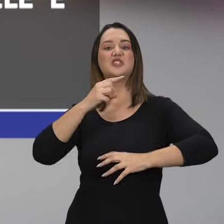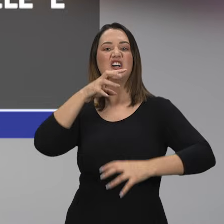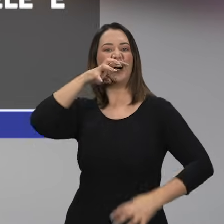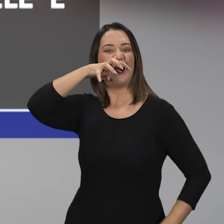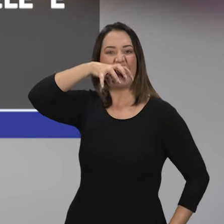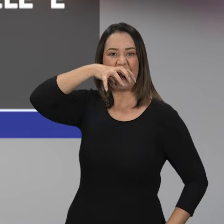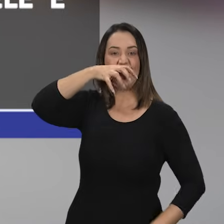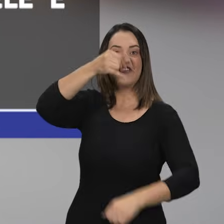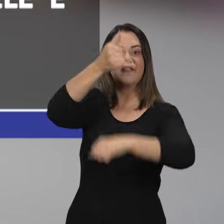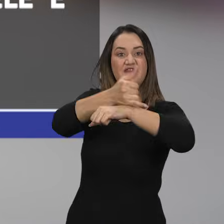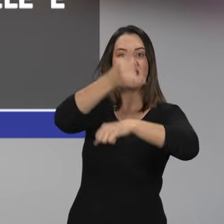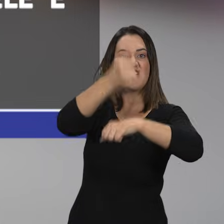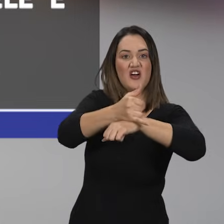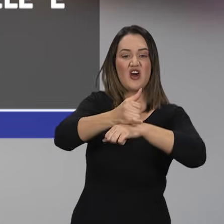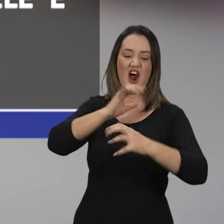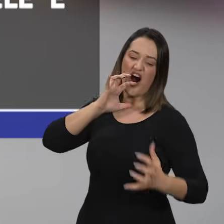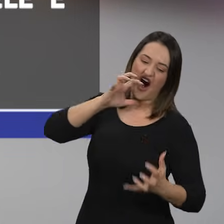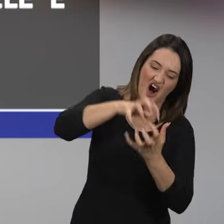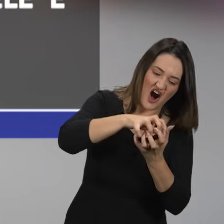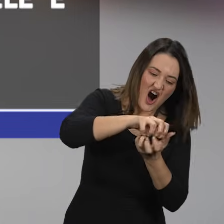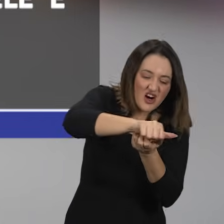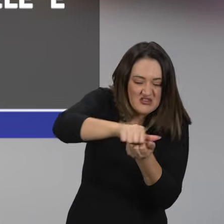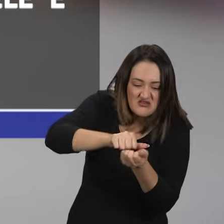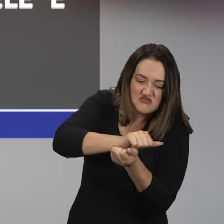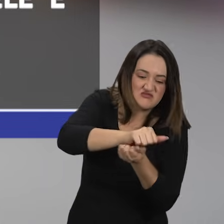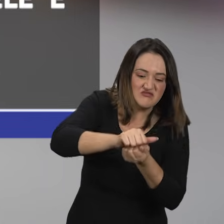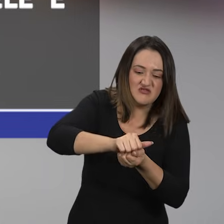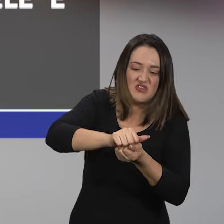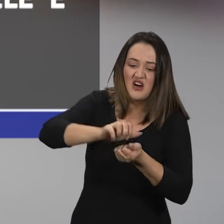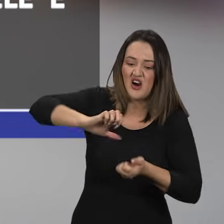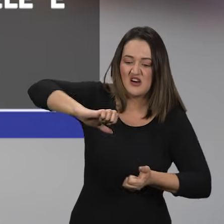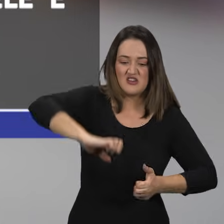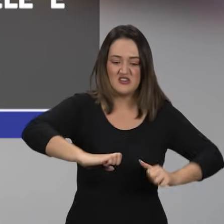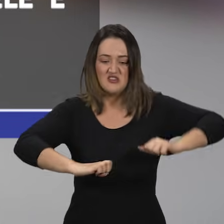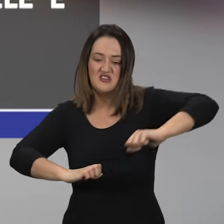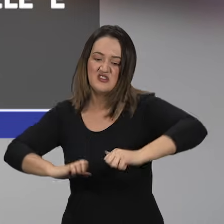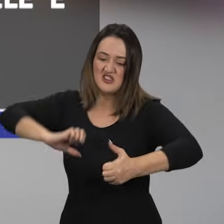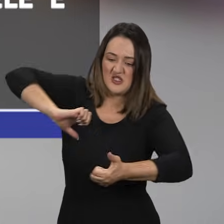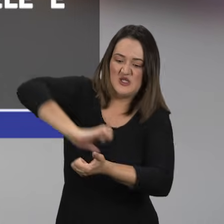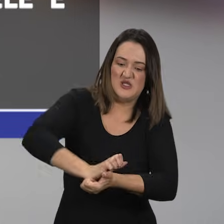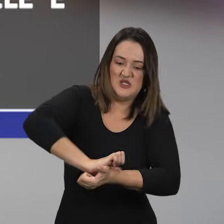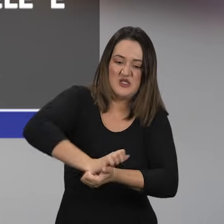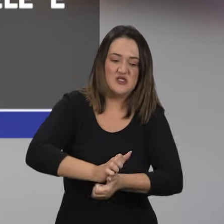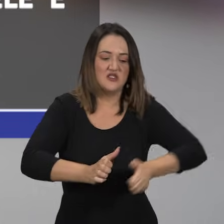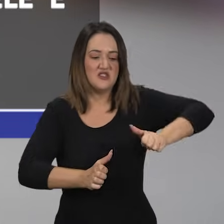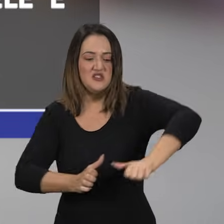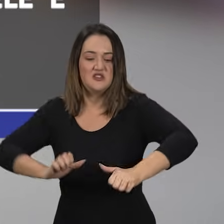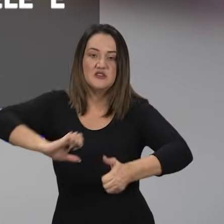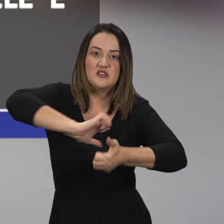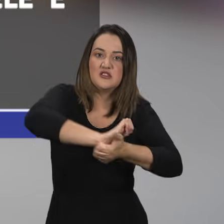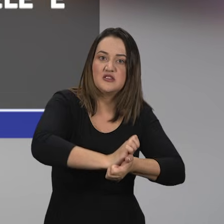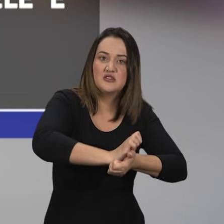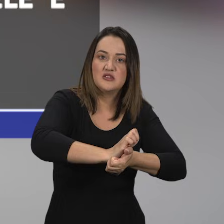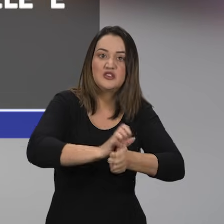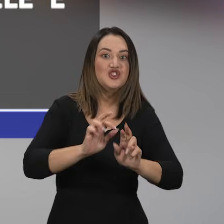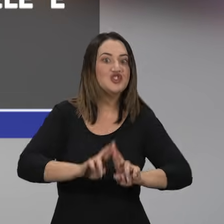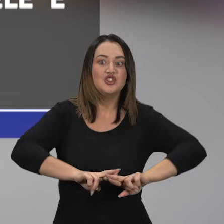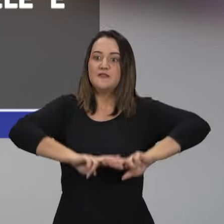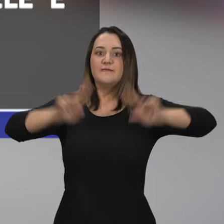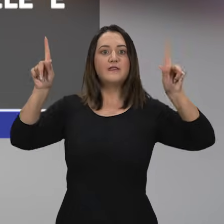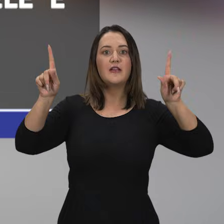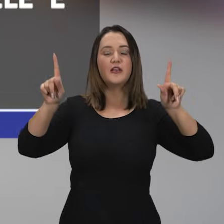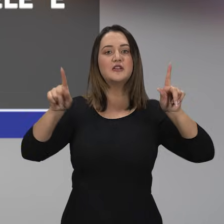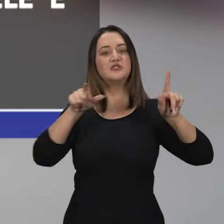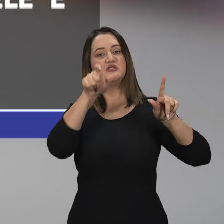qual tinha grandes dentes de ferro. Ele devorava, fazia em pedaços e pisava aos pés o que sobejava. Era diferente de